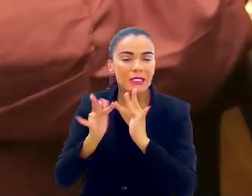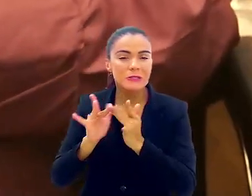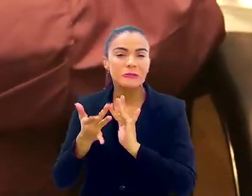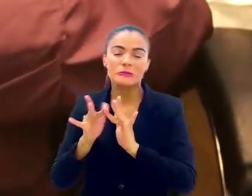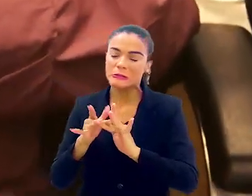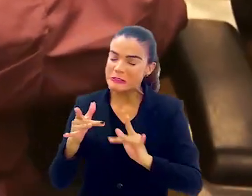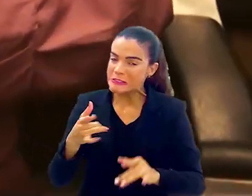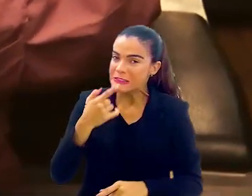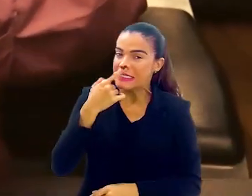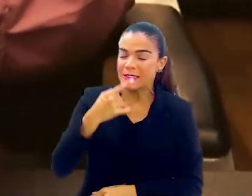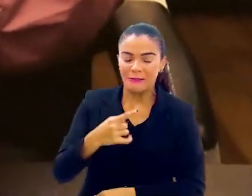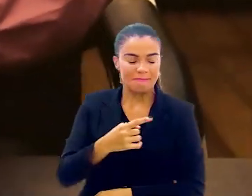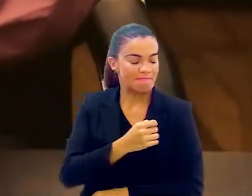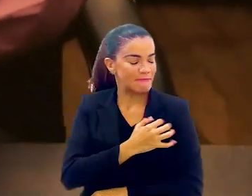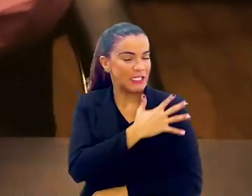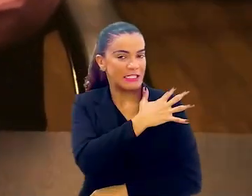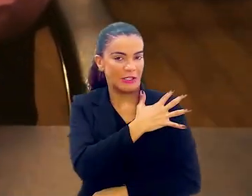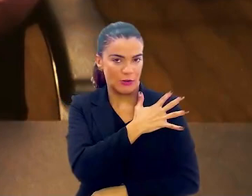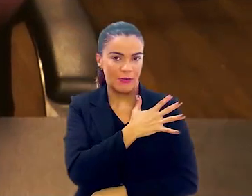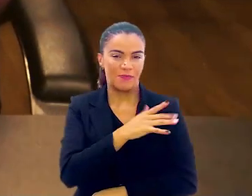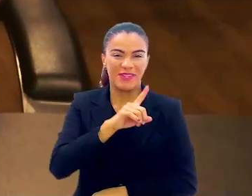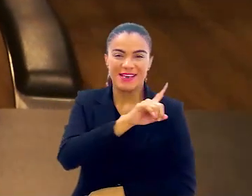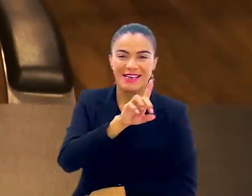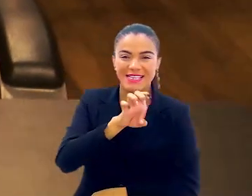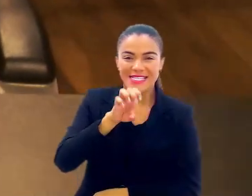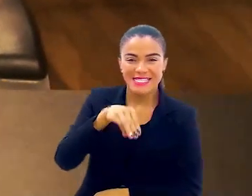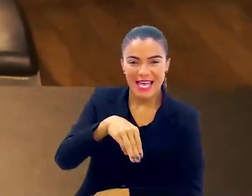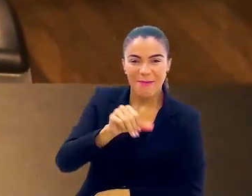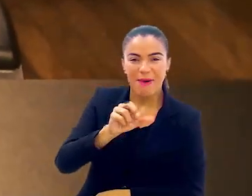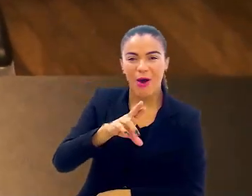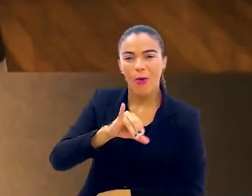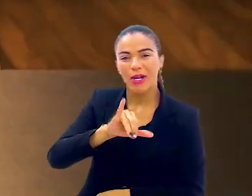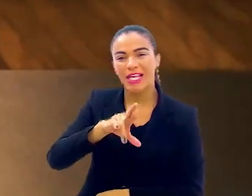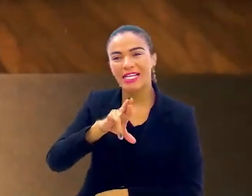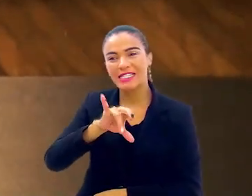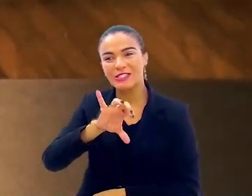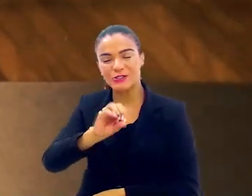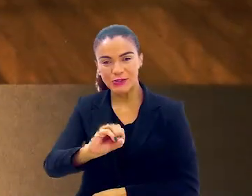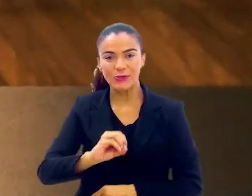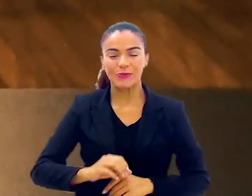da ditadura militar. Miro Teixeira, Zé Maurício,